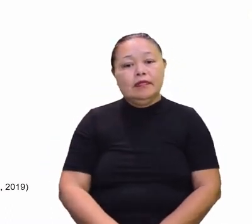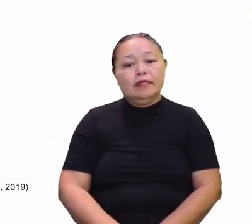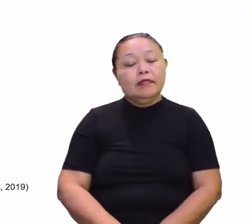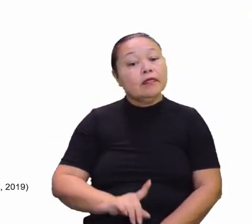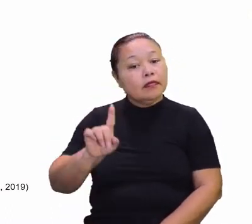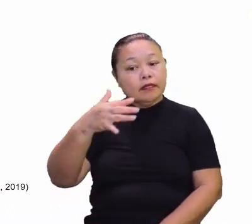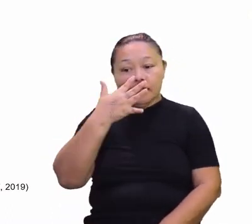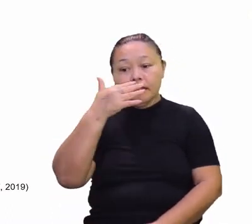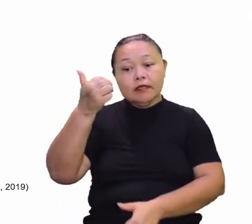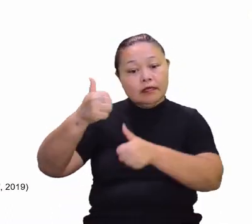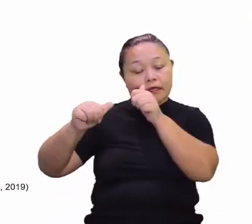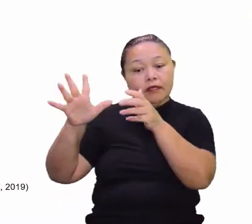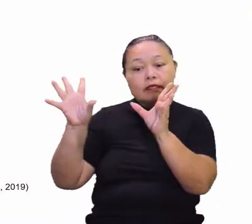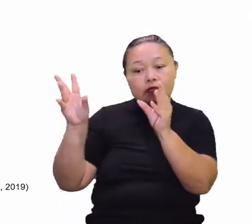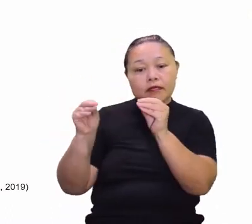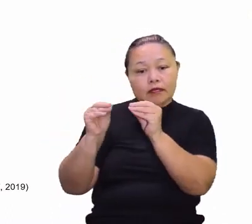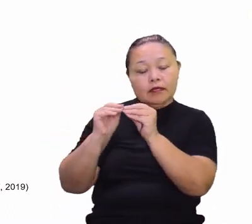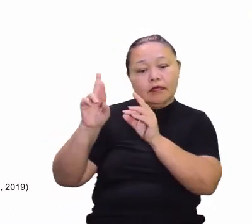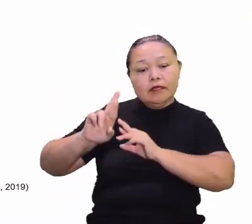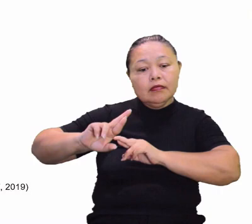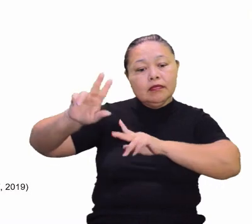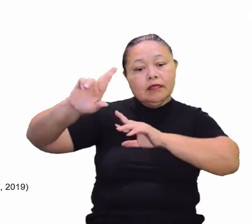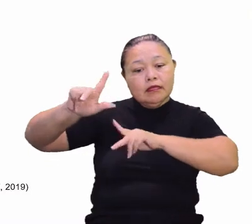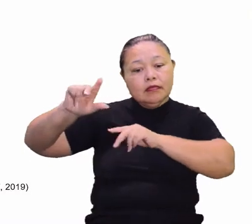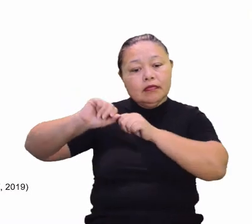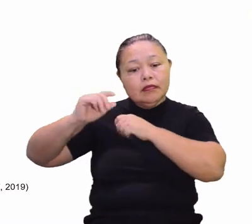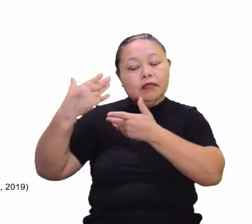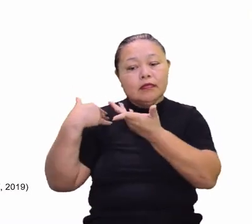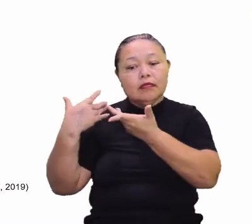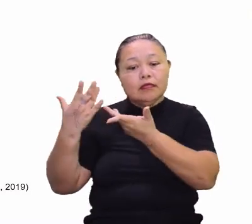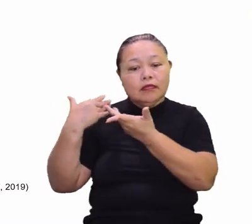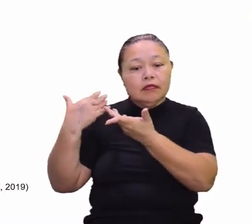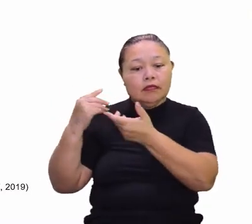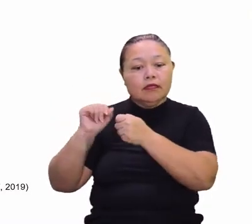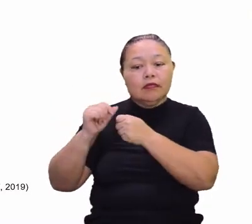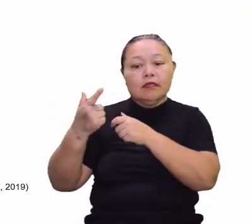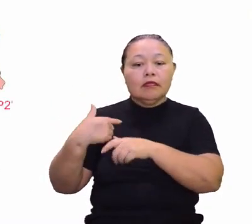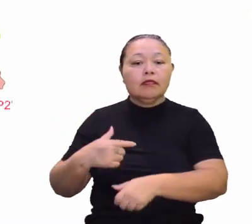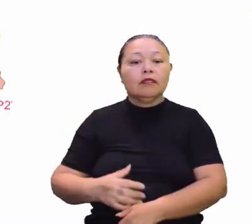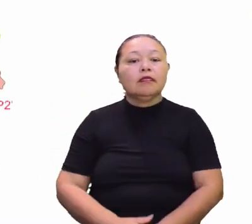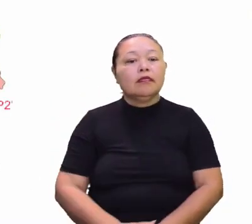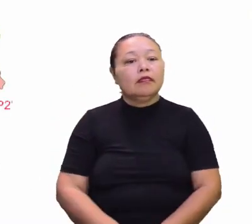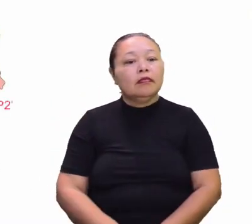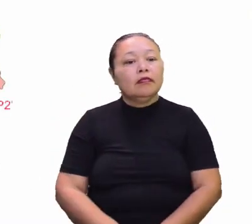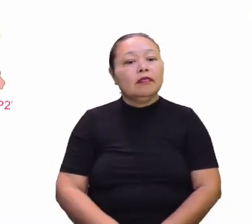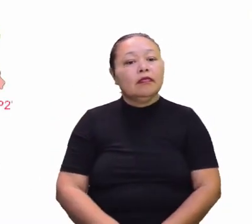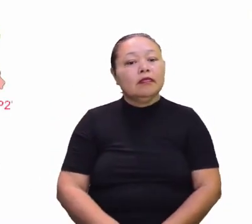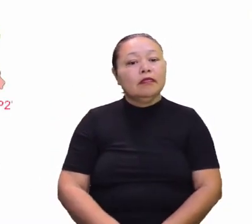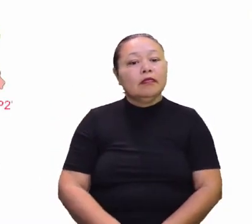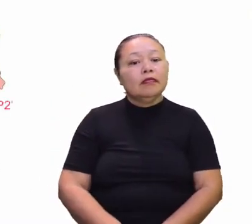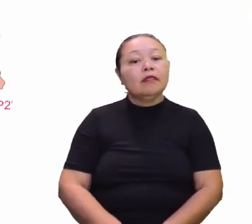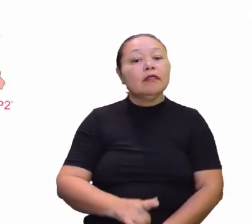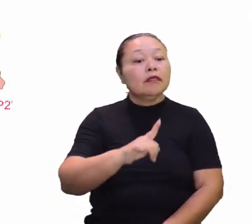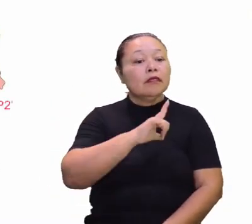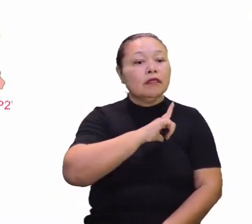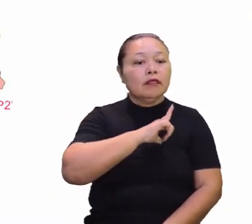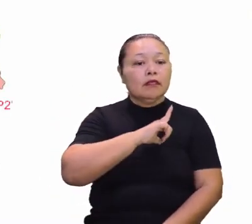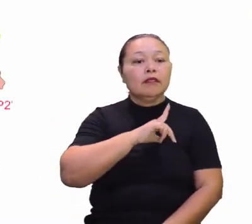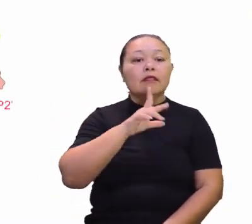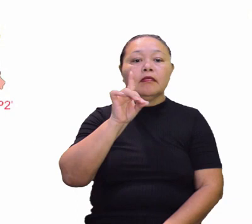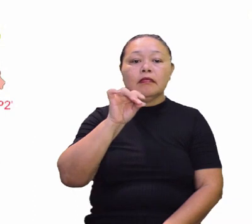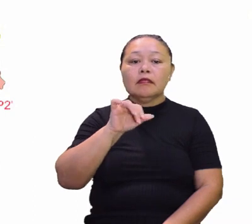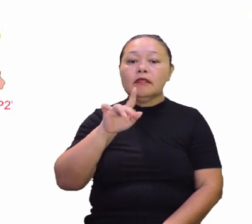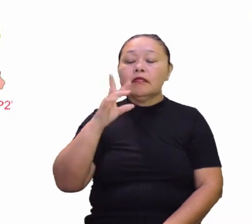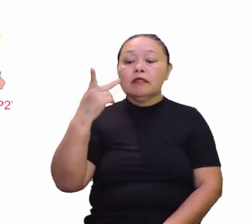Depois você pode analisar, verificar a diferença em relação à proposta, né, anterior. Nós temos aí os